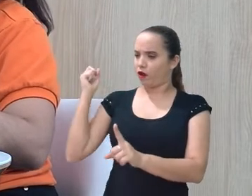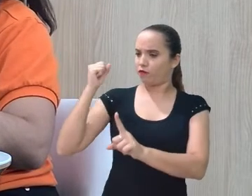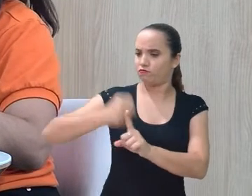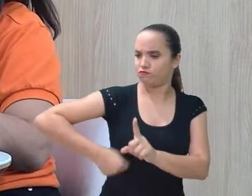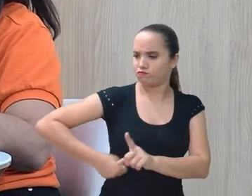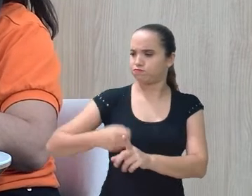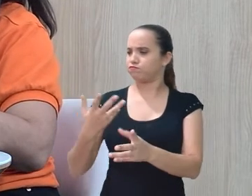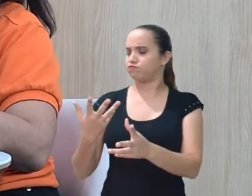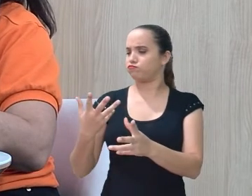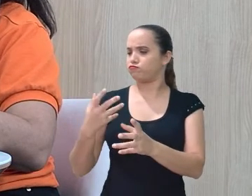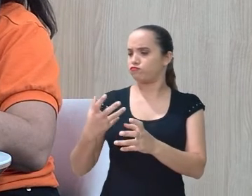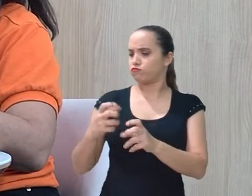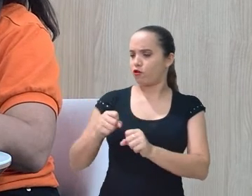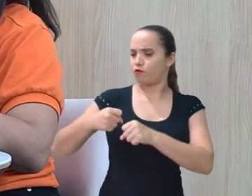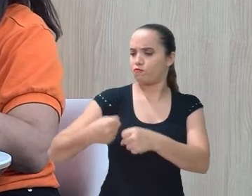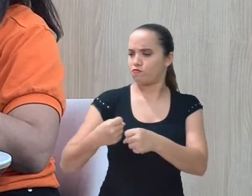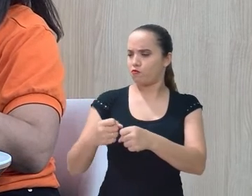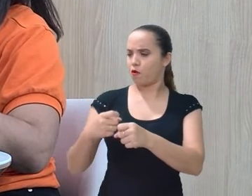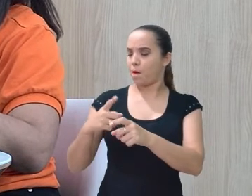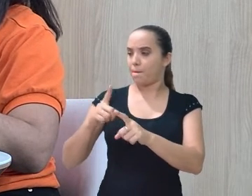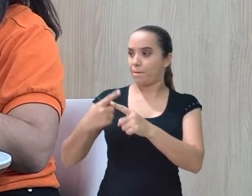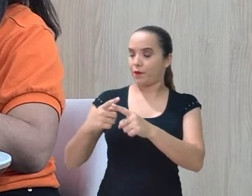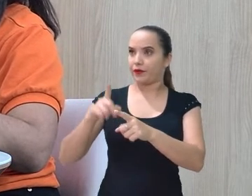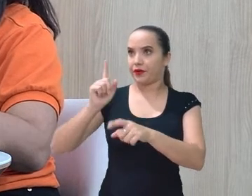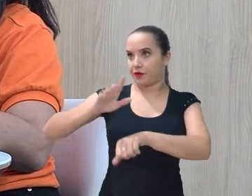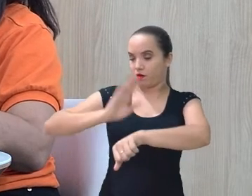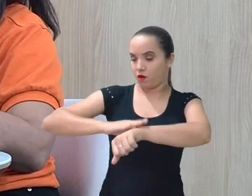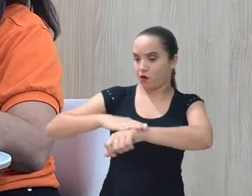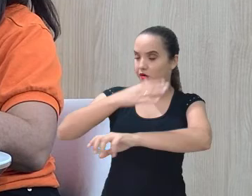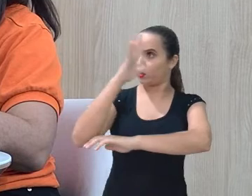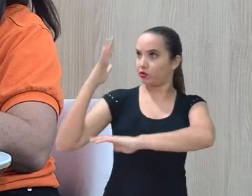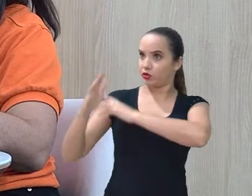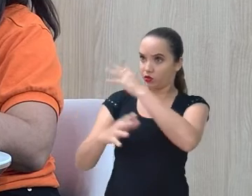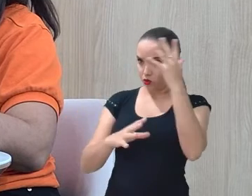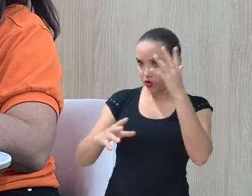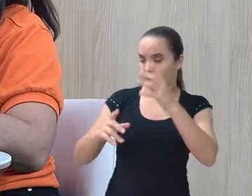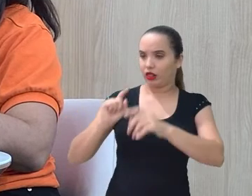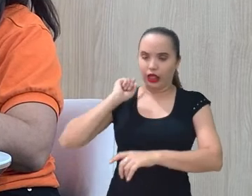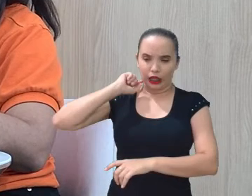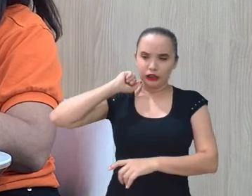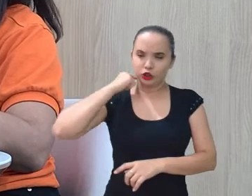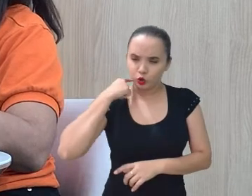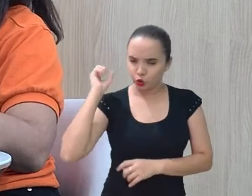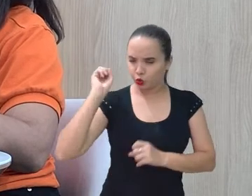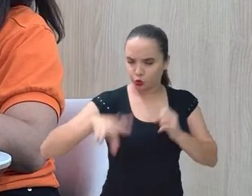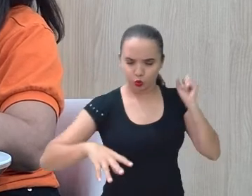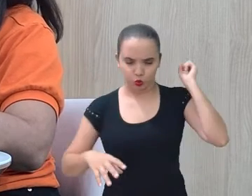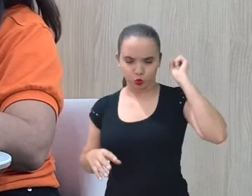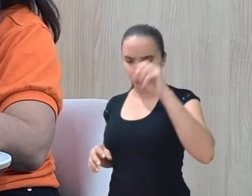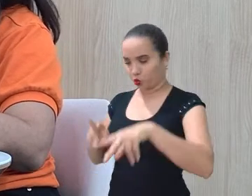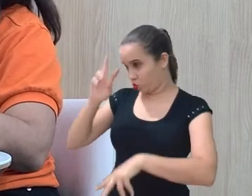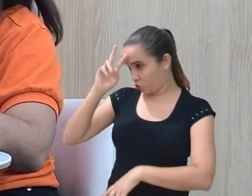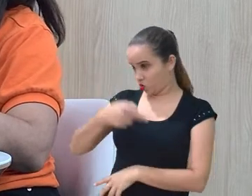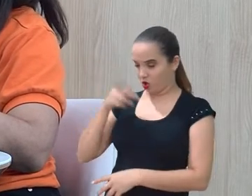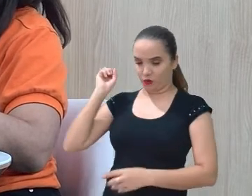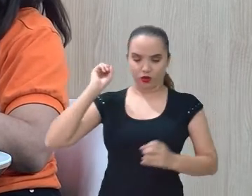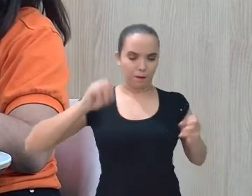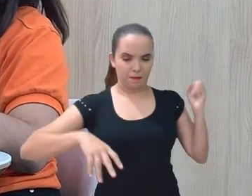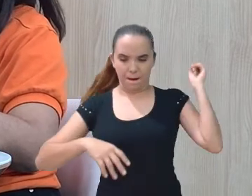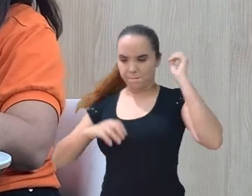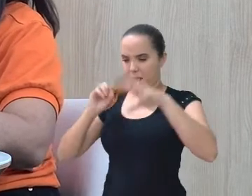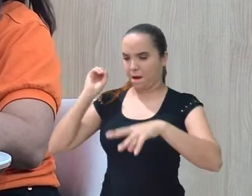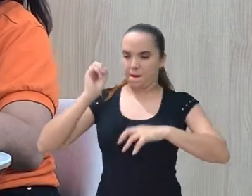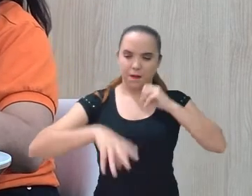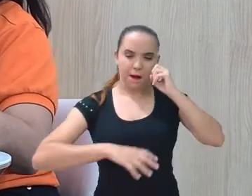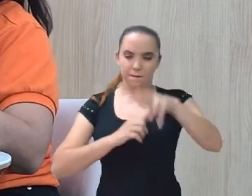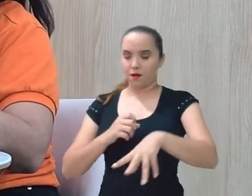Porque enquanto a natureza está sendo poluída pelo homem, né? Ele está andando de boa na natureza, Sim. na